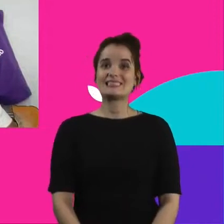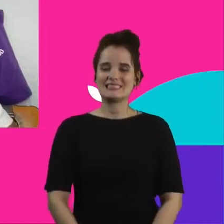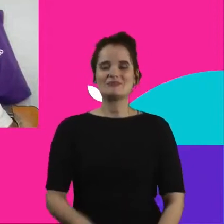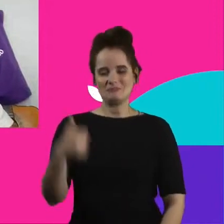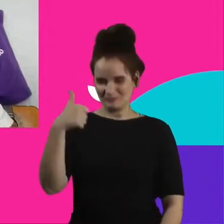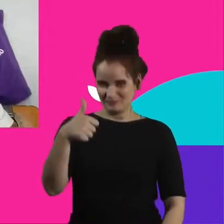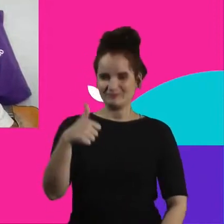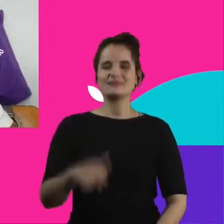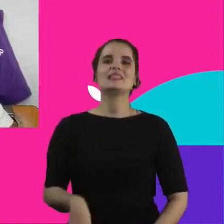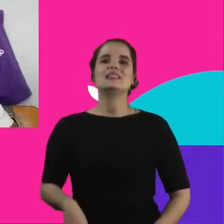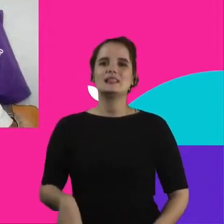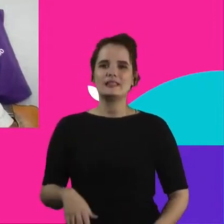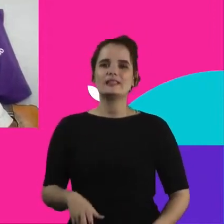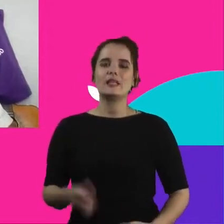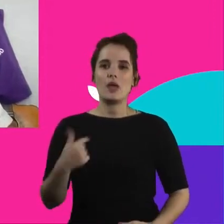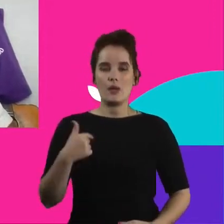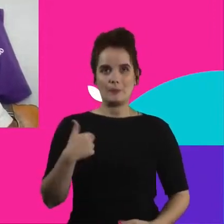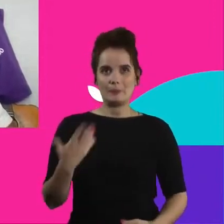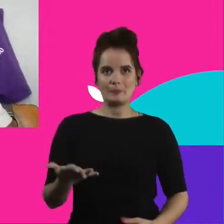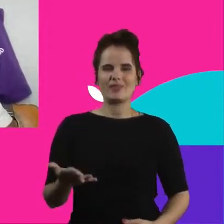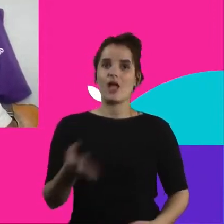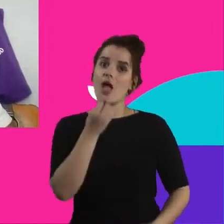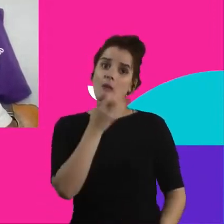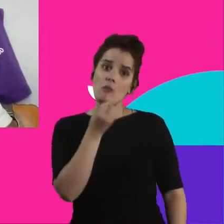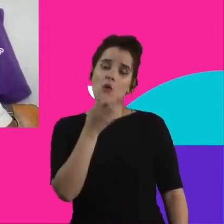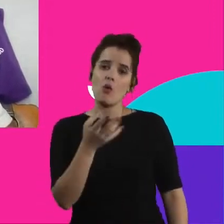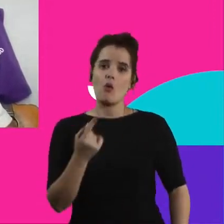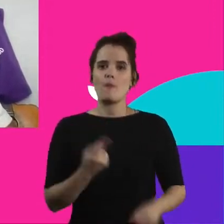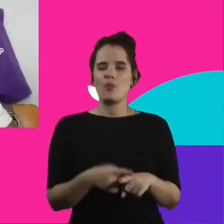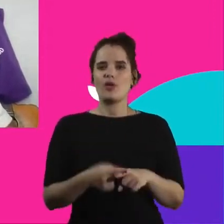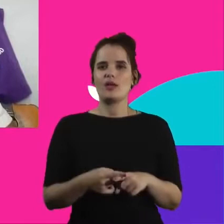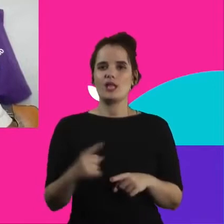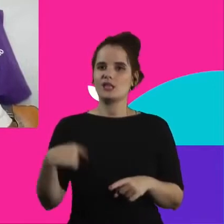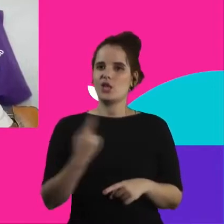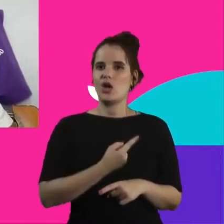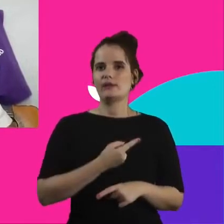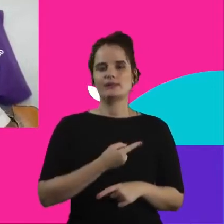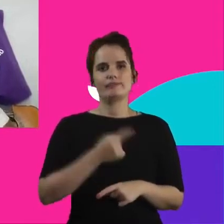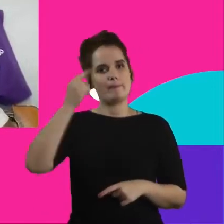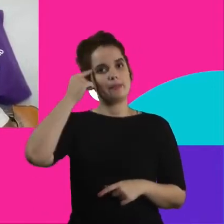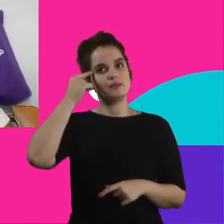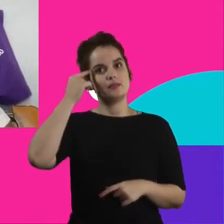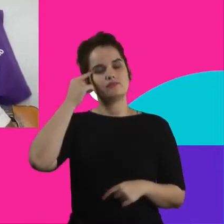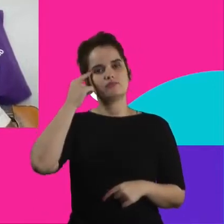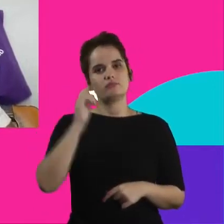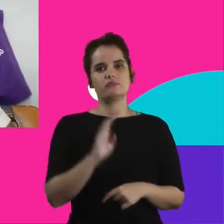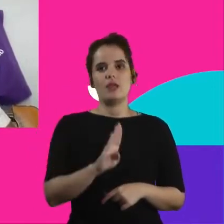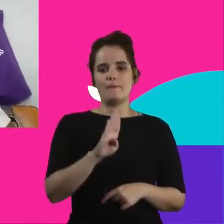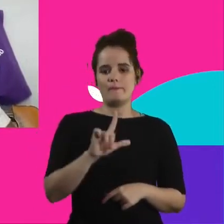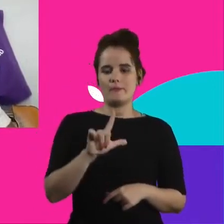Fausto. Então, mas é sempre bom, porque quando a gente fez, né, essa réplica do Bloco